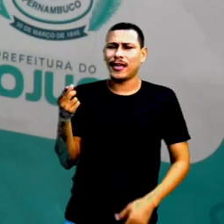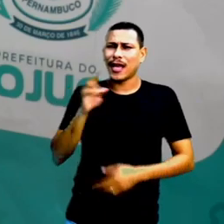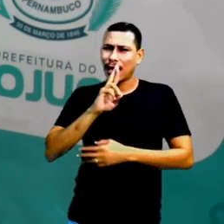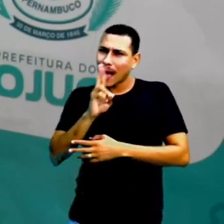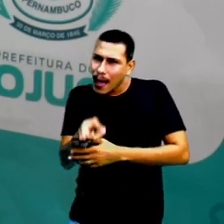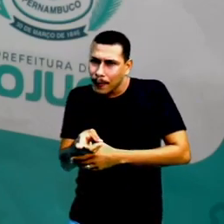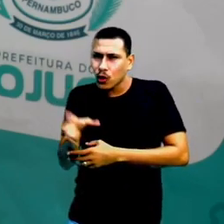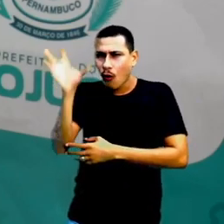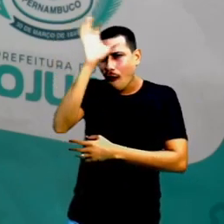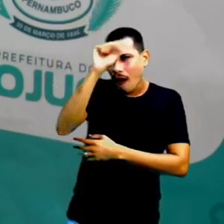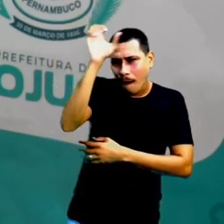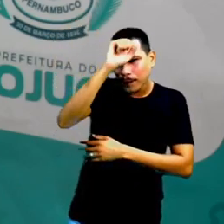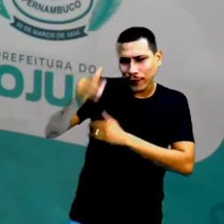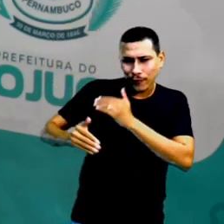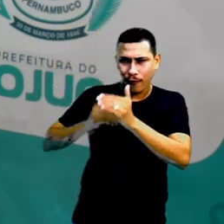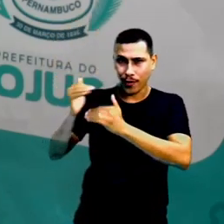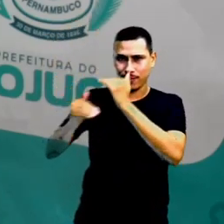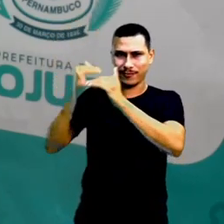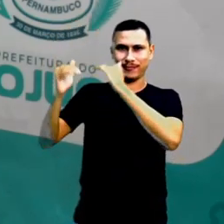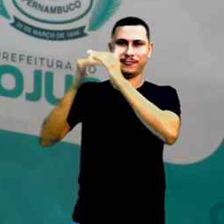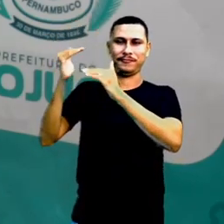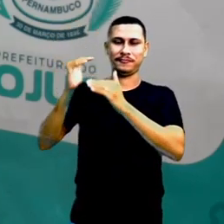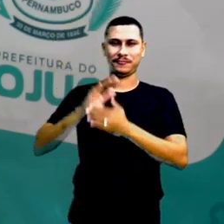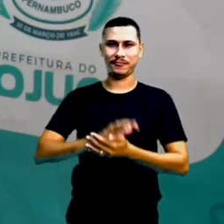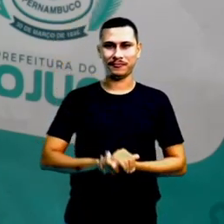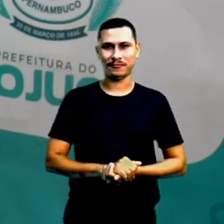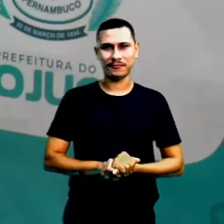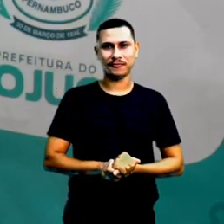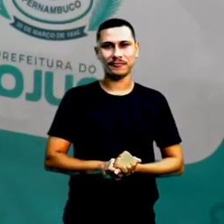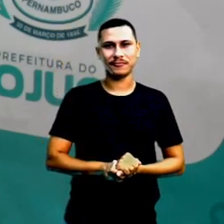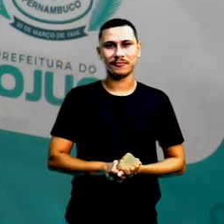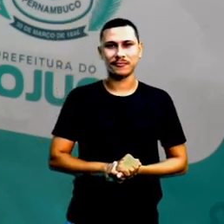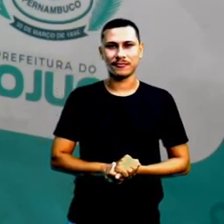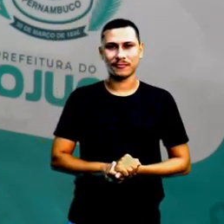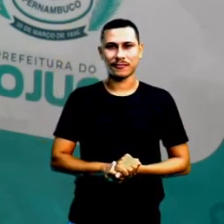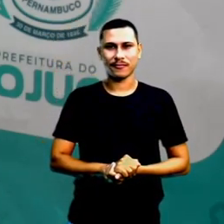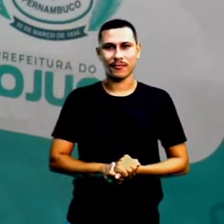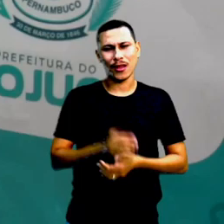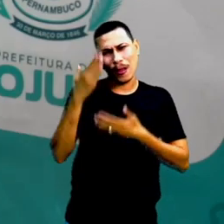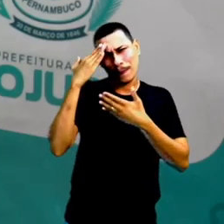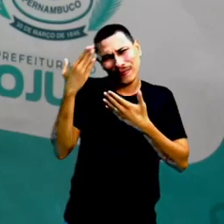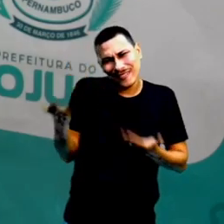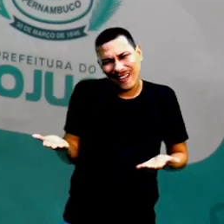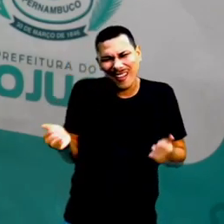vocês e o que vocês estão aprendendo das minhas aulas, tá bom?